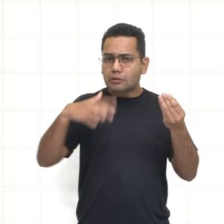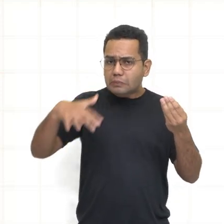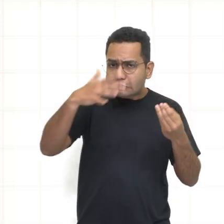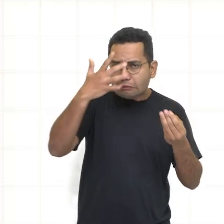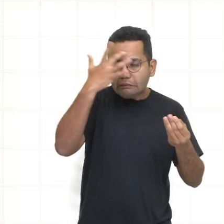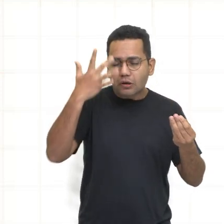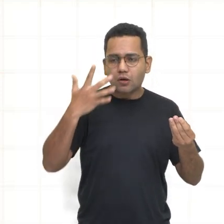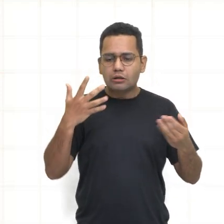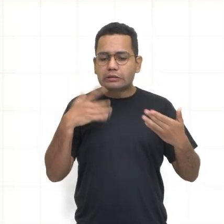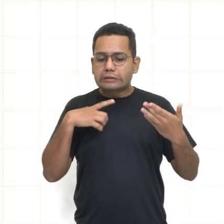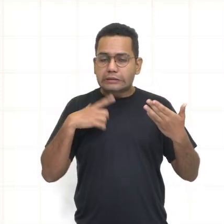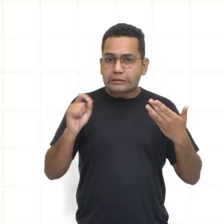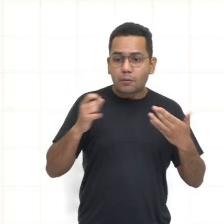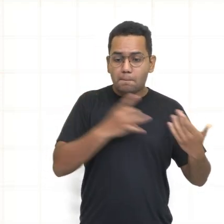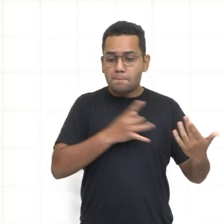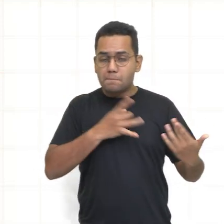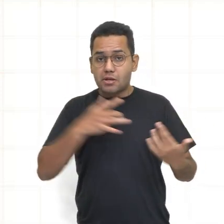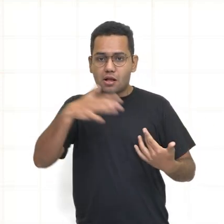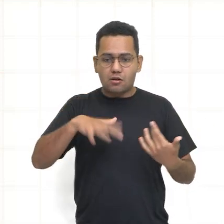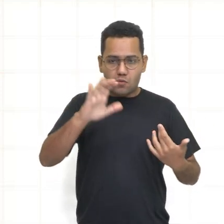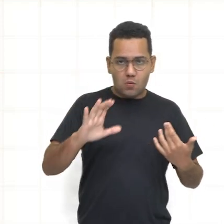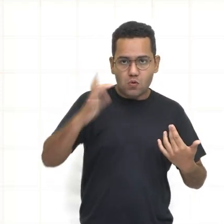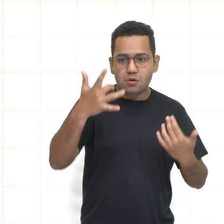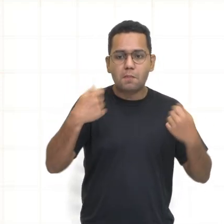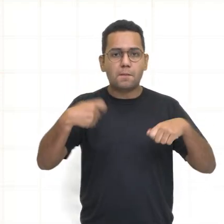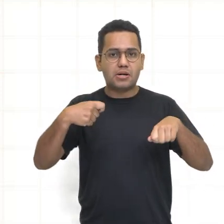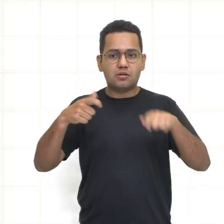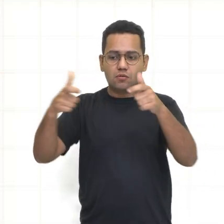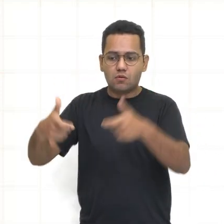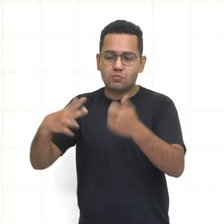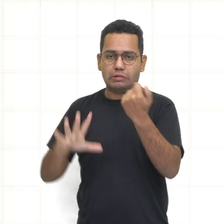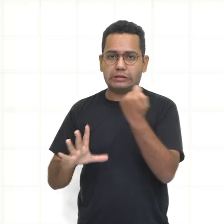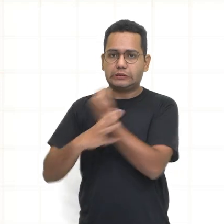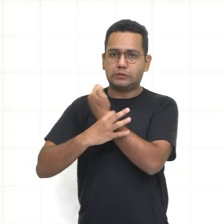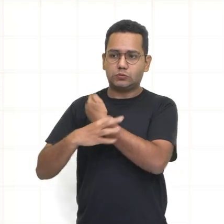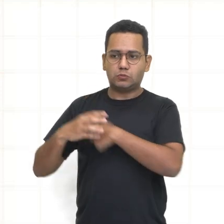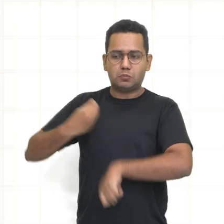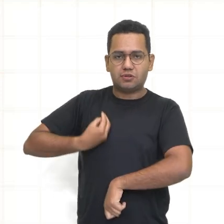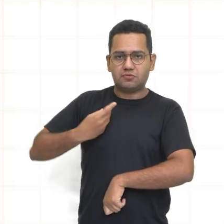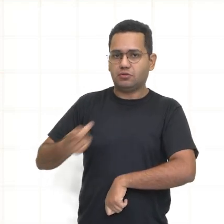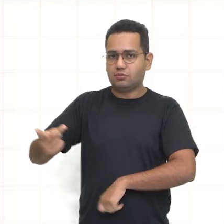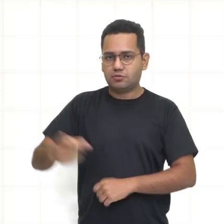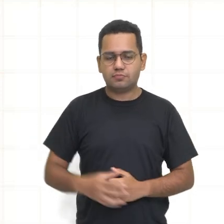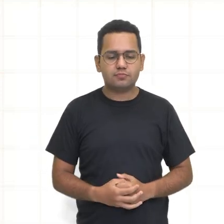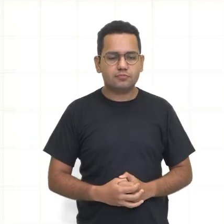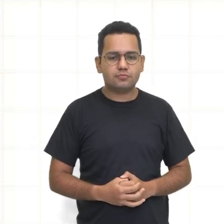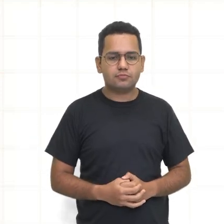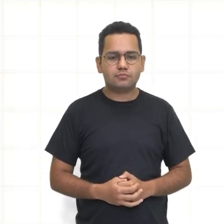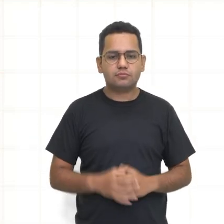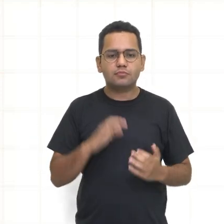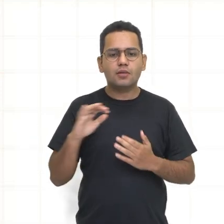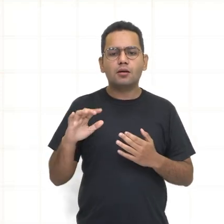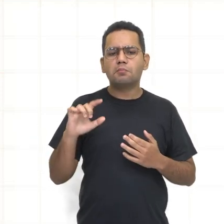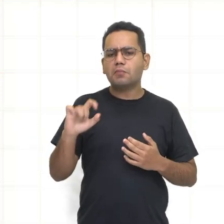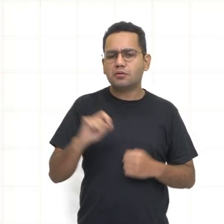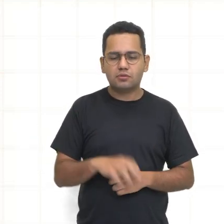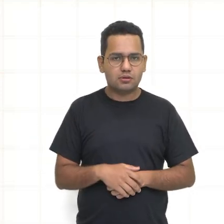de um local seguro para a sua sobrevivência. E como um cenário de guerra, nós vamos observar o que? A